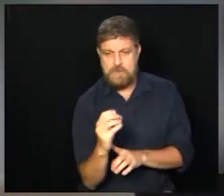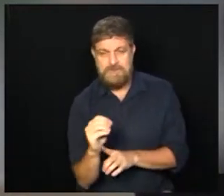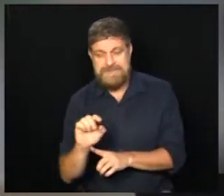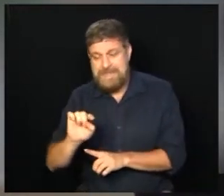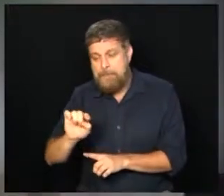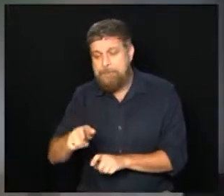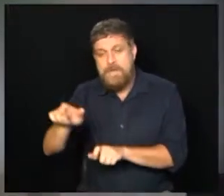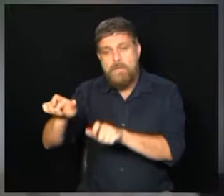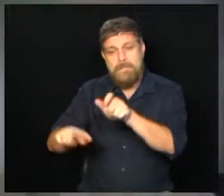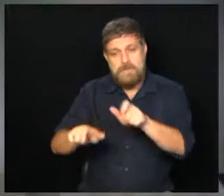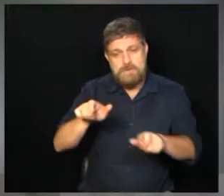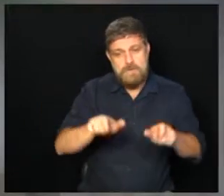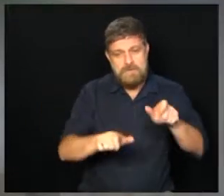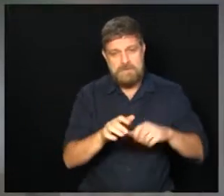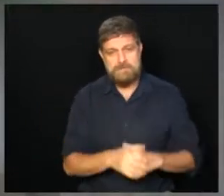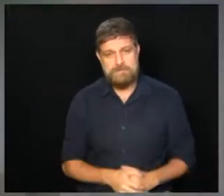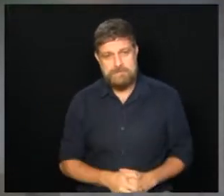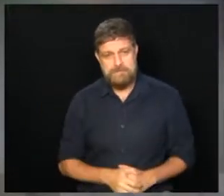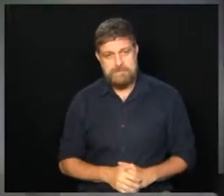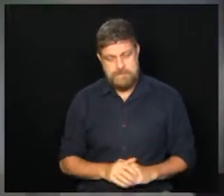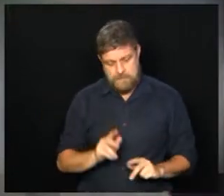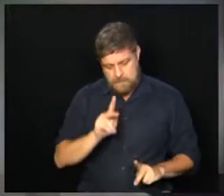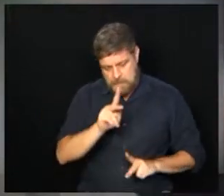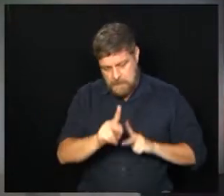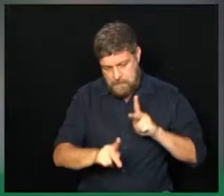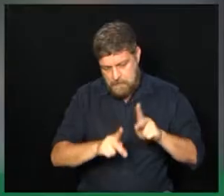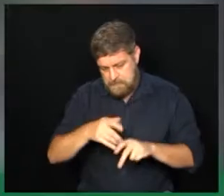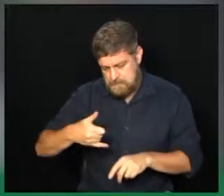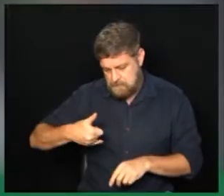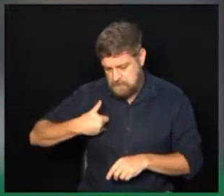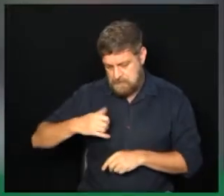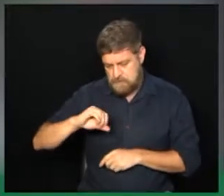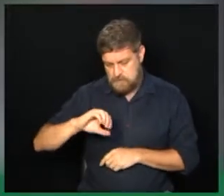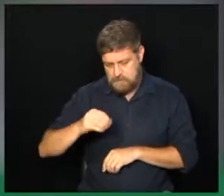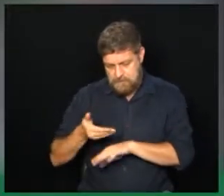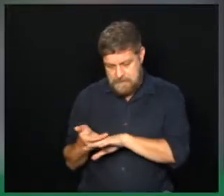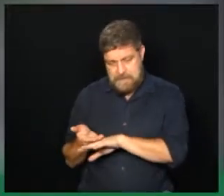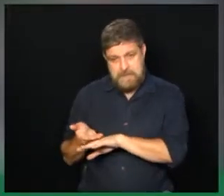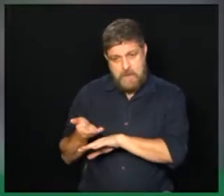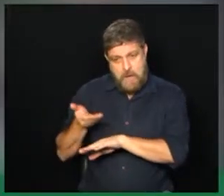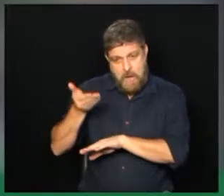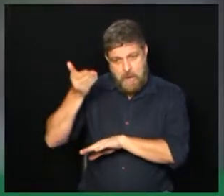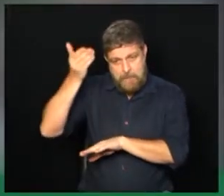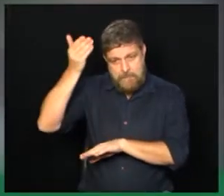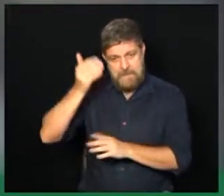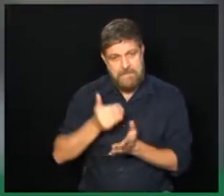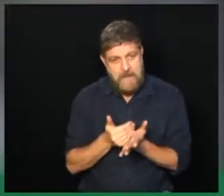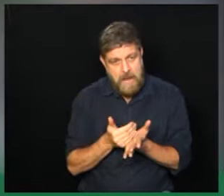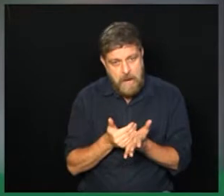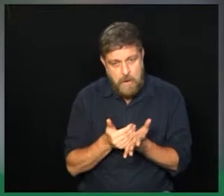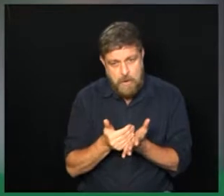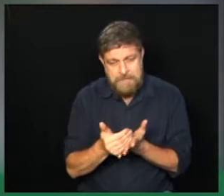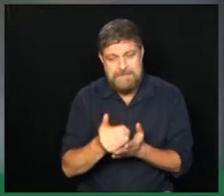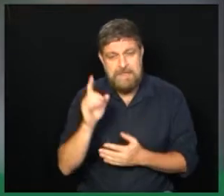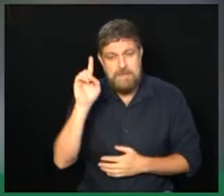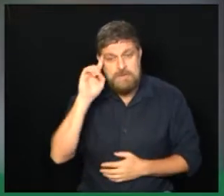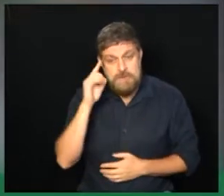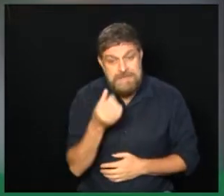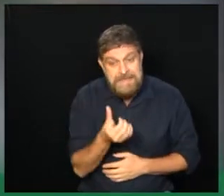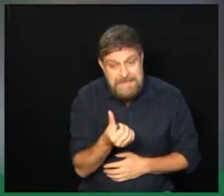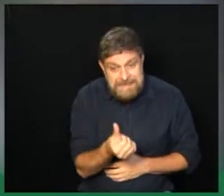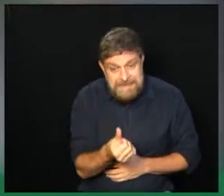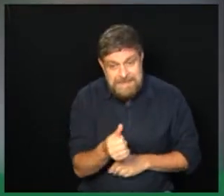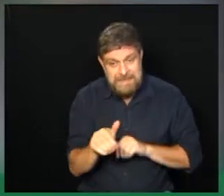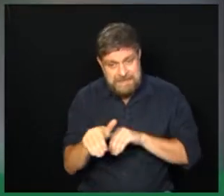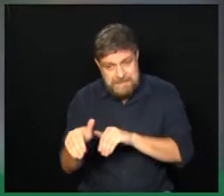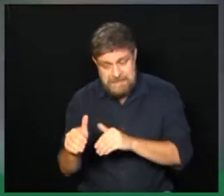7.200.000 pessoas. A população de 90 anos ou mais iniciará, então, no dia 6 de